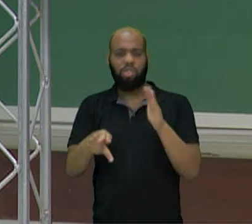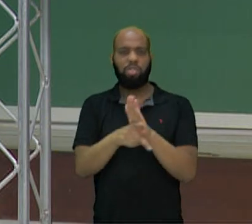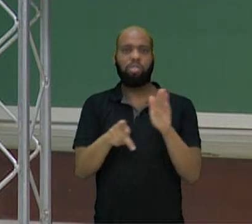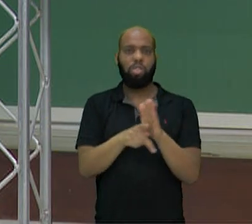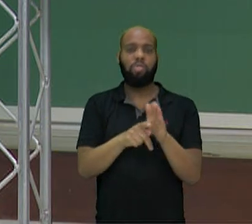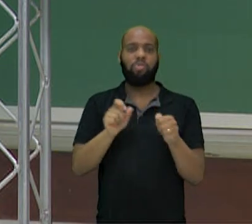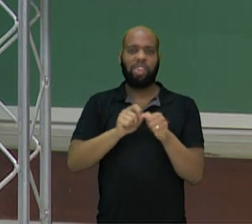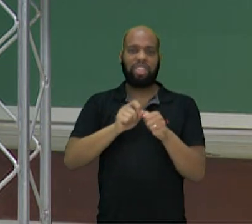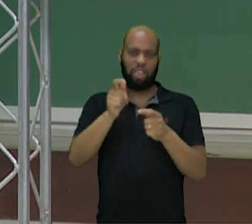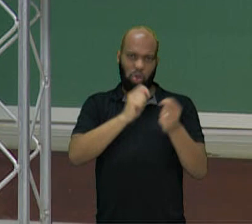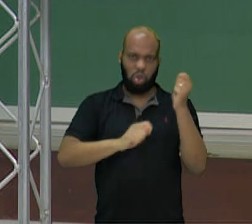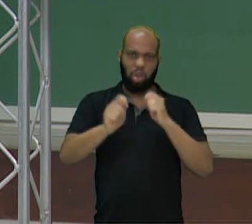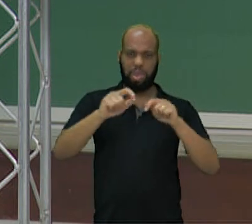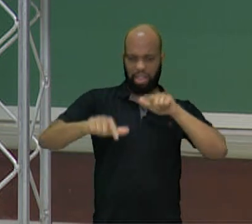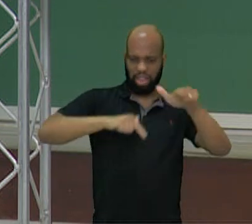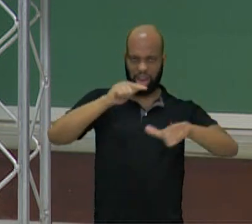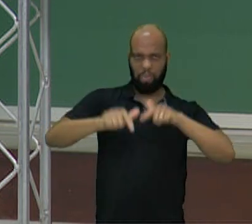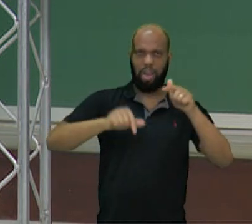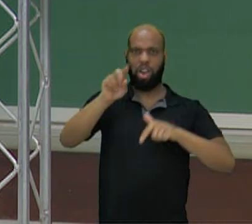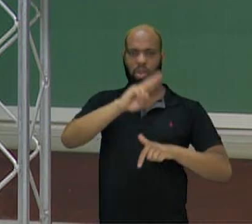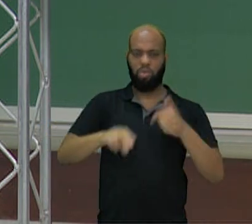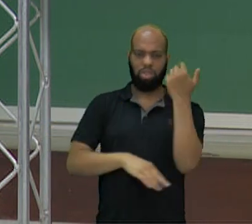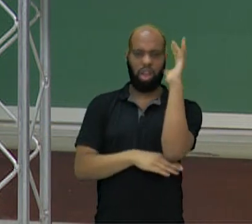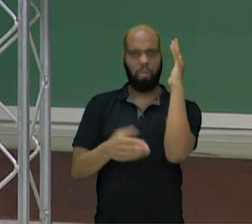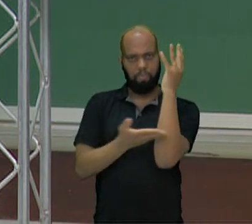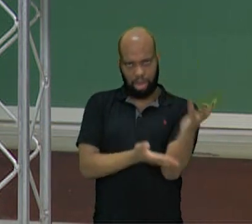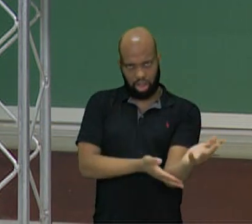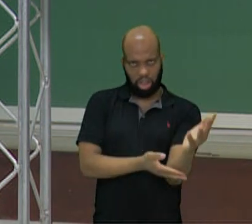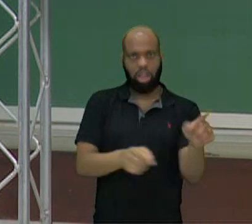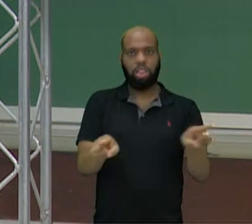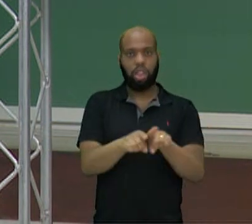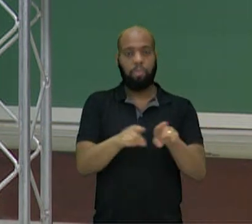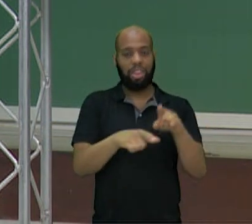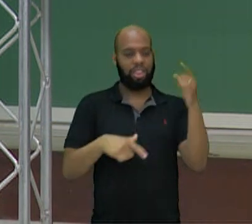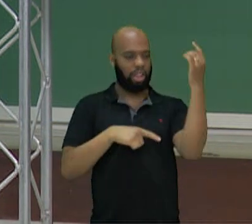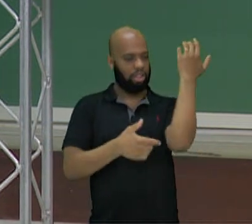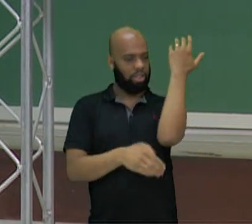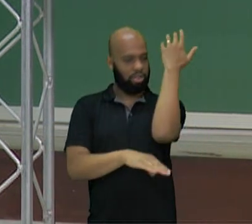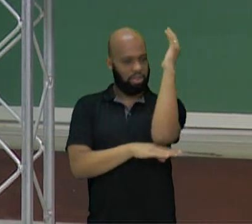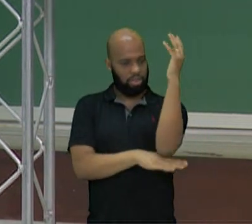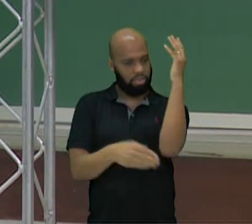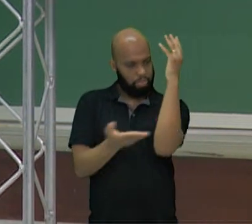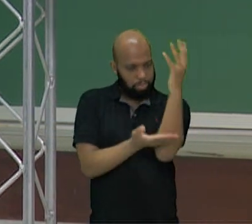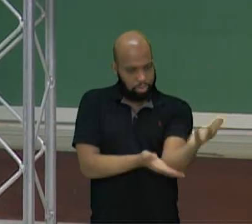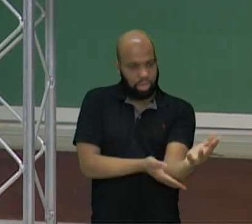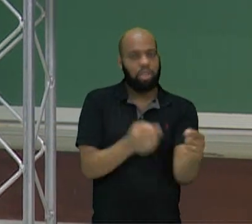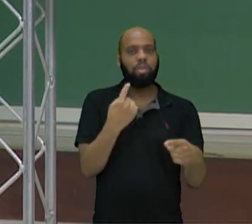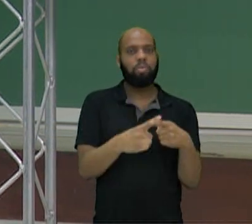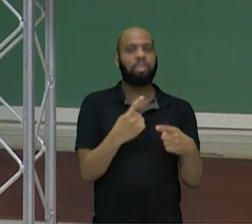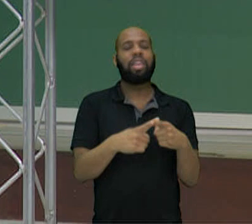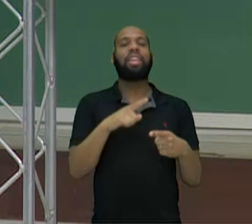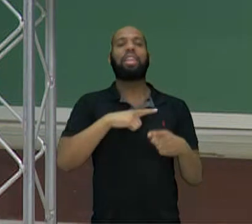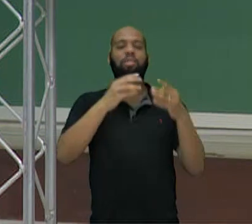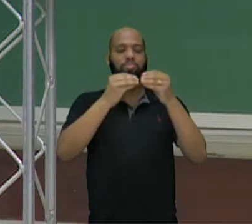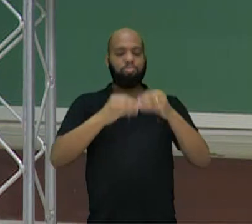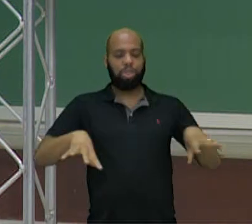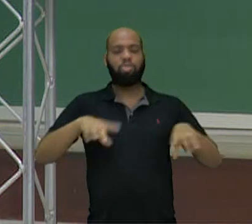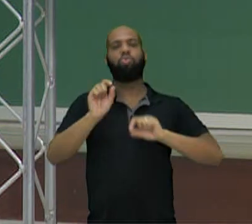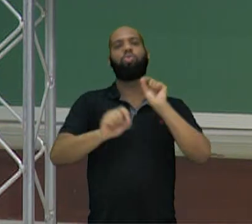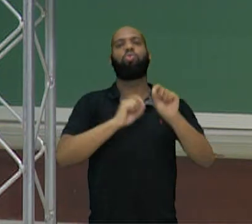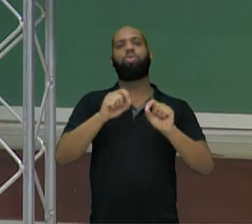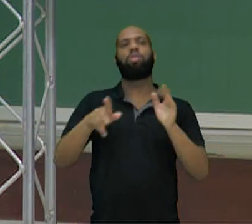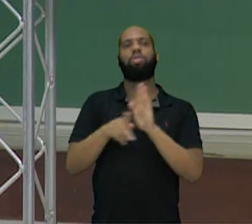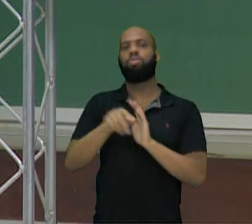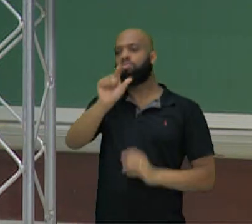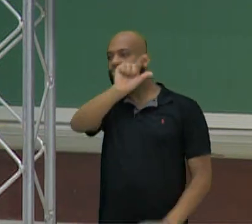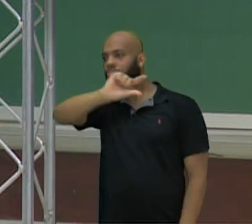agropastoris. E nesse sentido, tanto essas atividades como a extração da madeira, que acaba sendo o sustento, vem prejudicando essa região